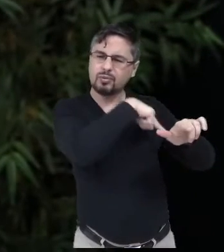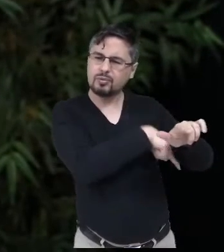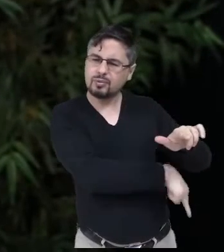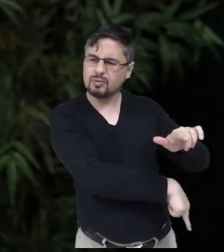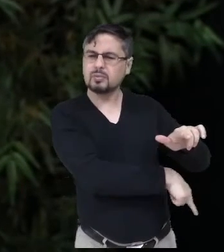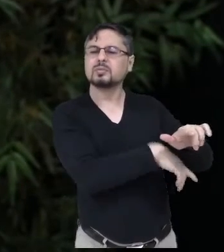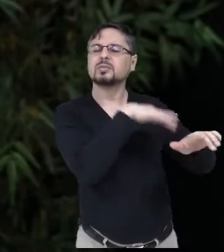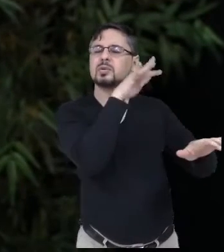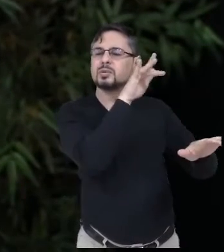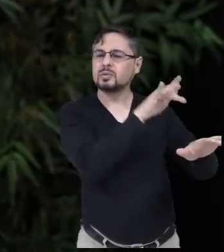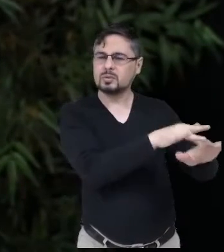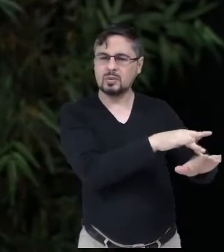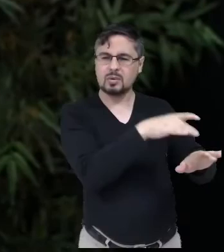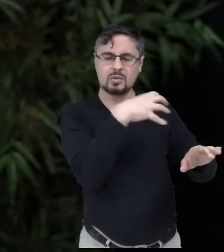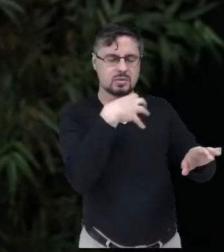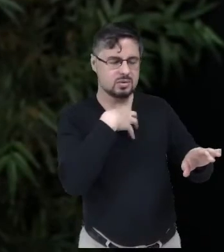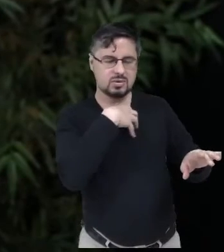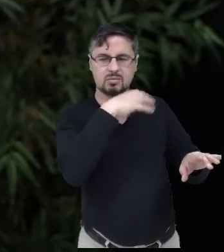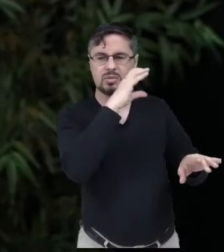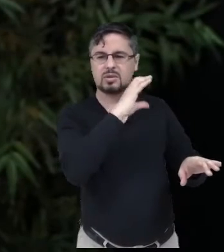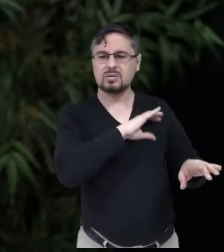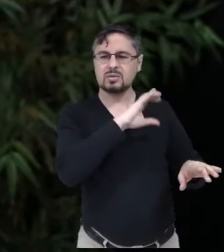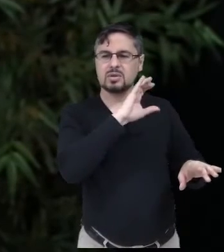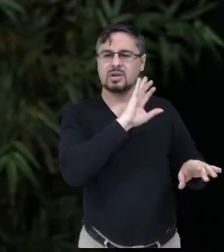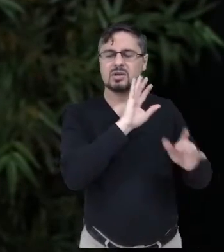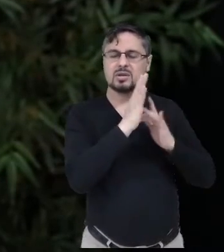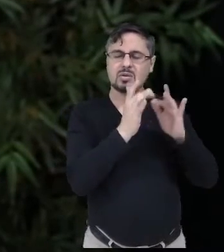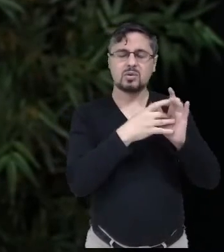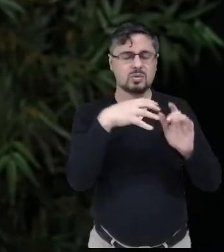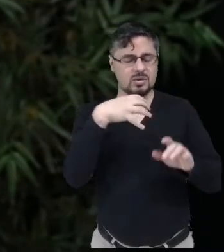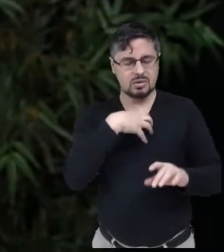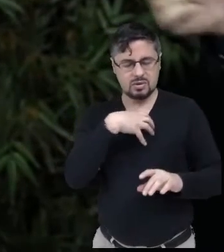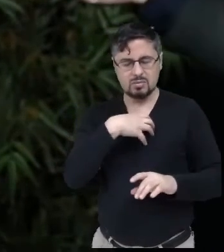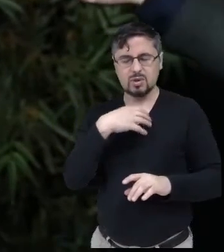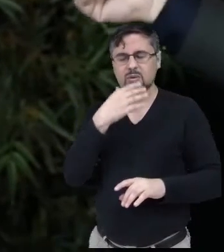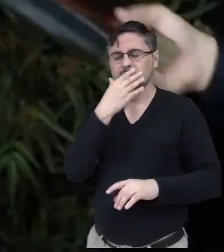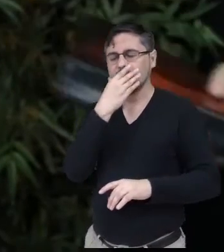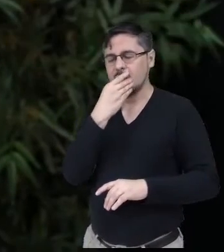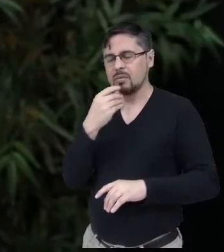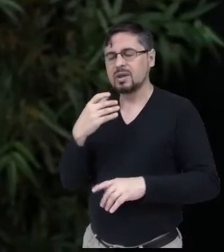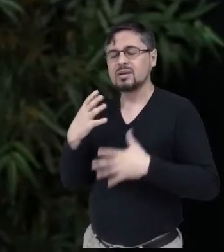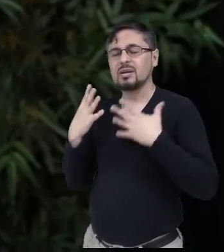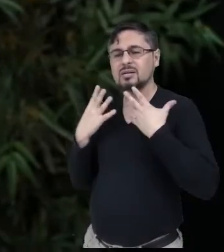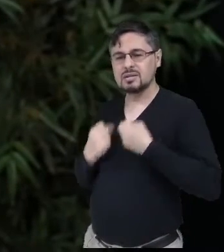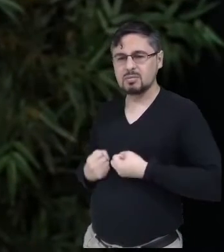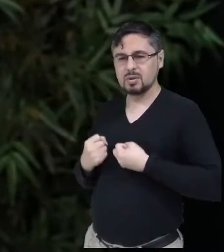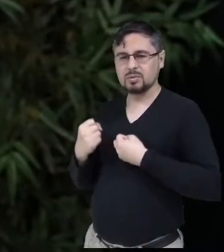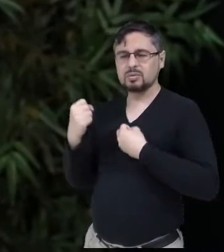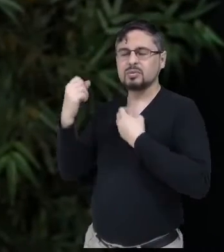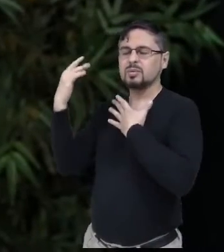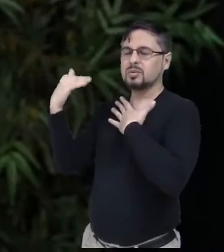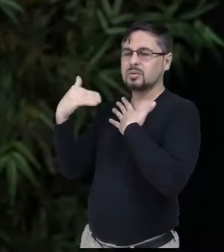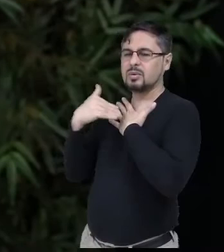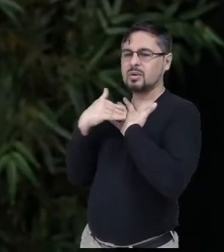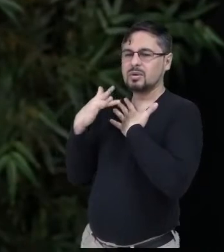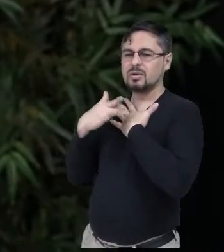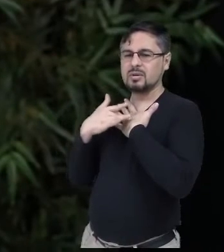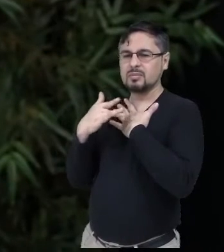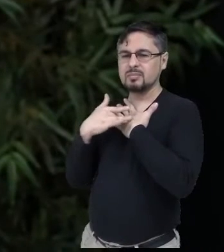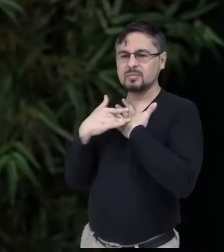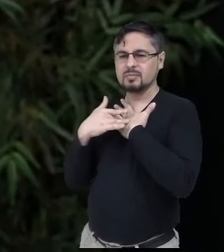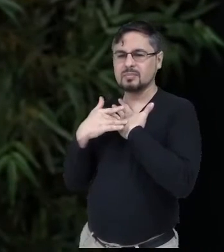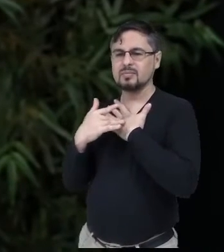como foi o sentimento desse homem na recepção desse toque. Mas o que havia diferente no toque? Sim, o